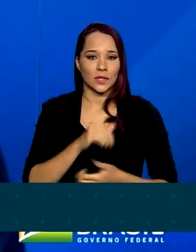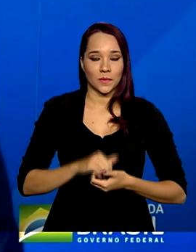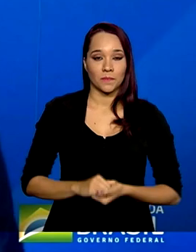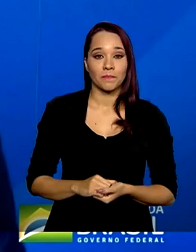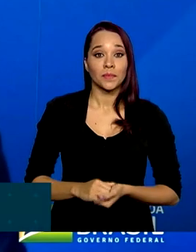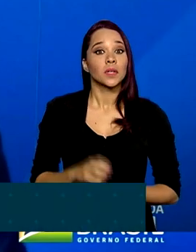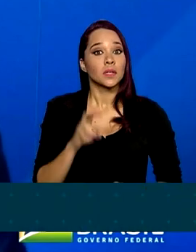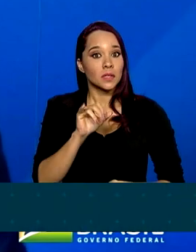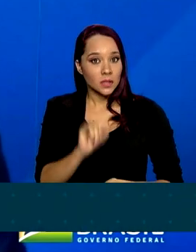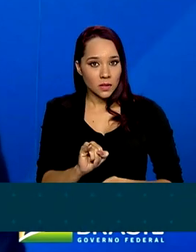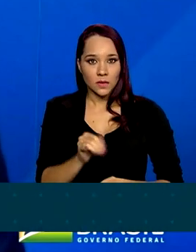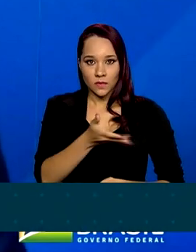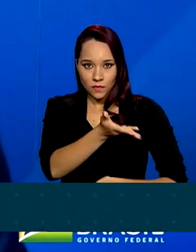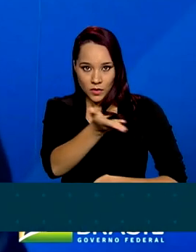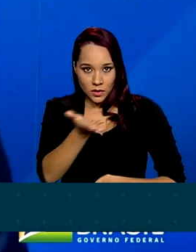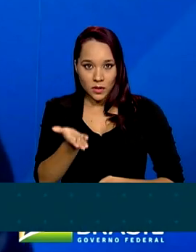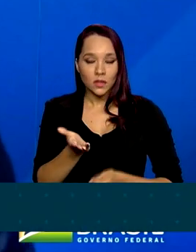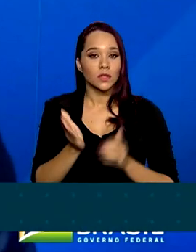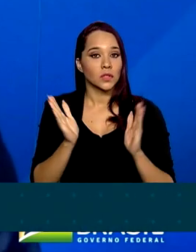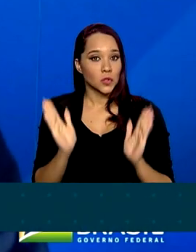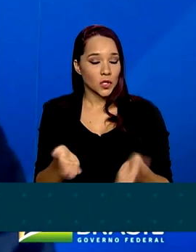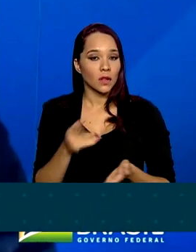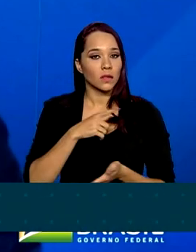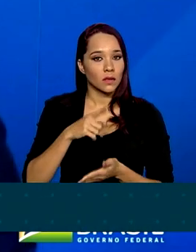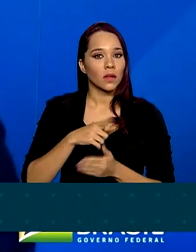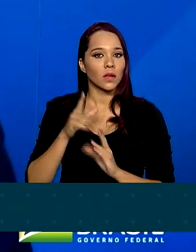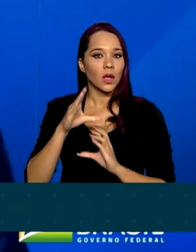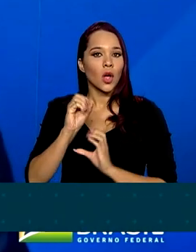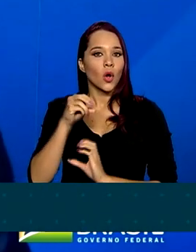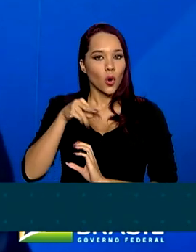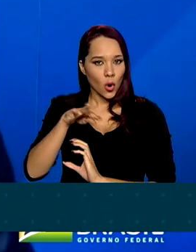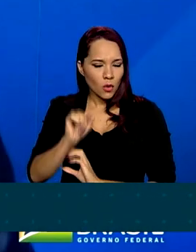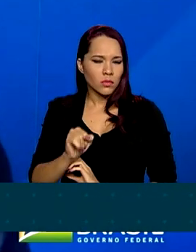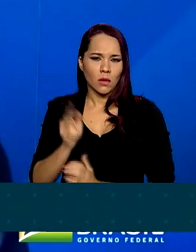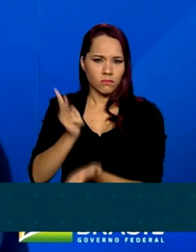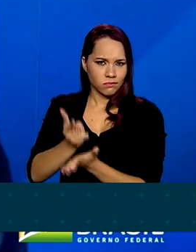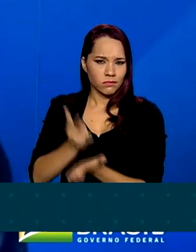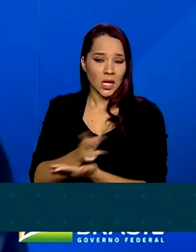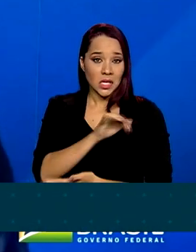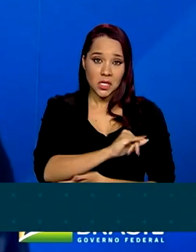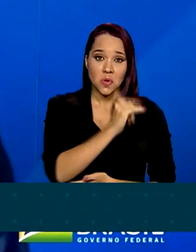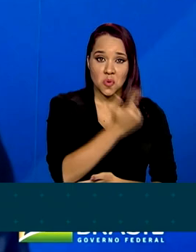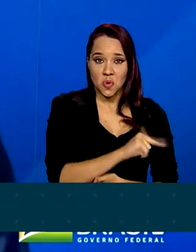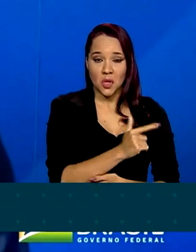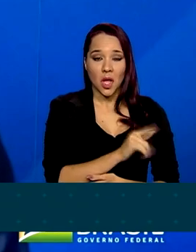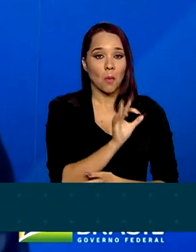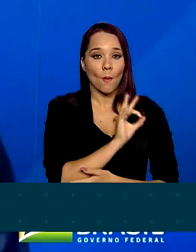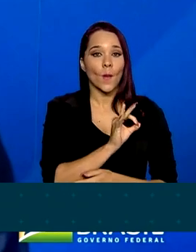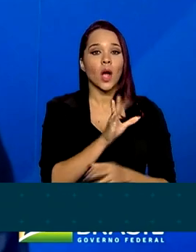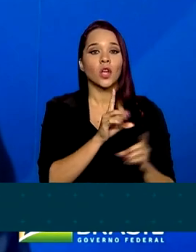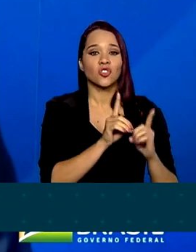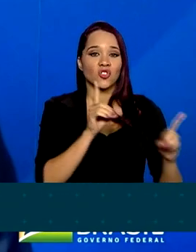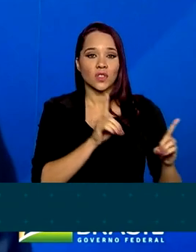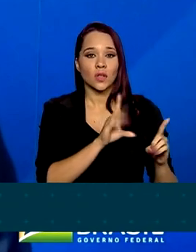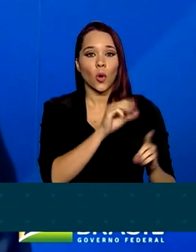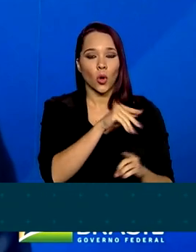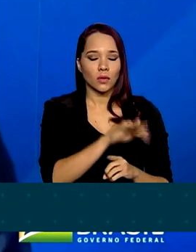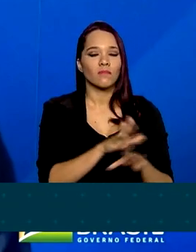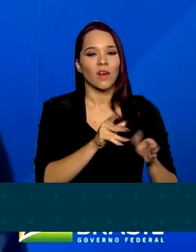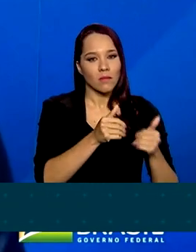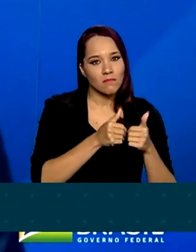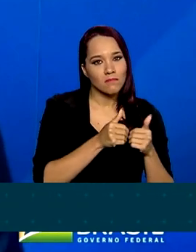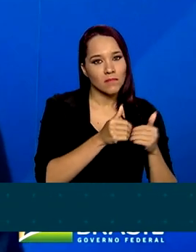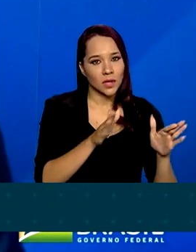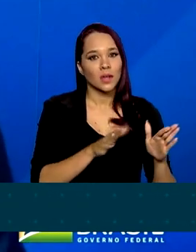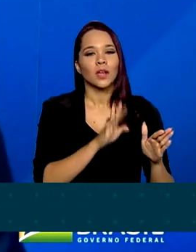acaso você já tem essa conta, é a mesma. Se você não tem a conta digital, será aberta